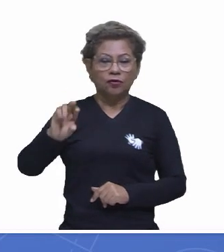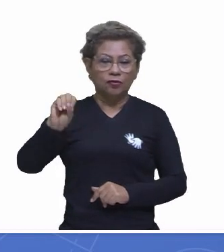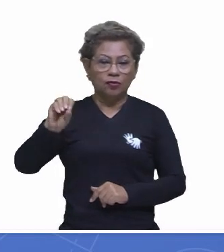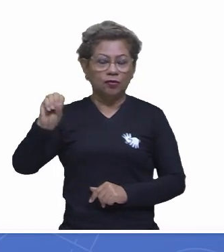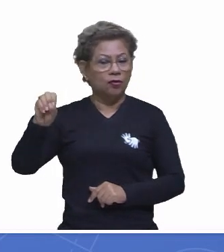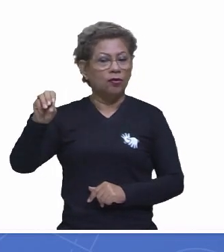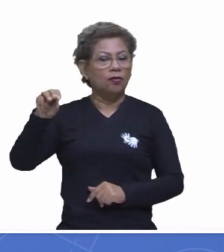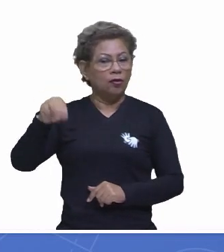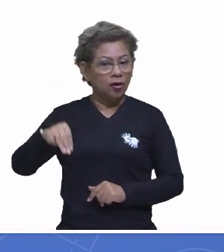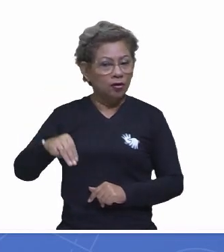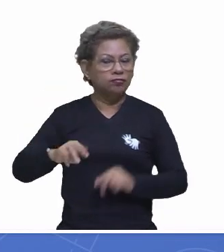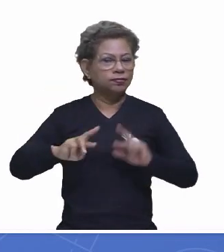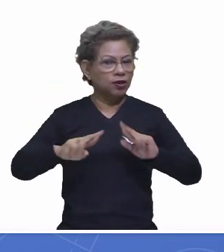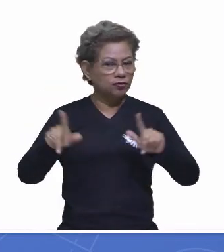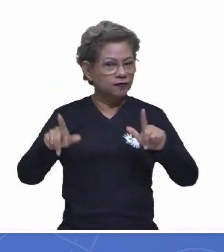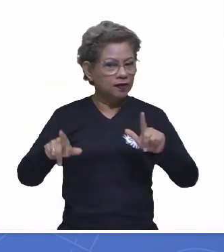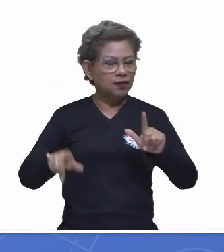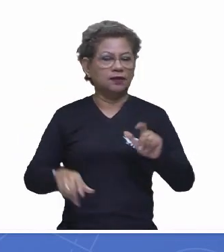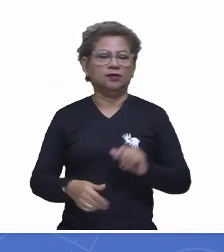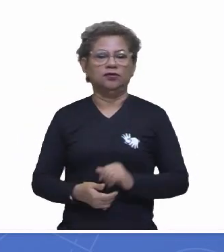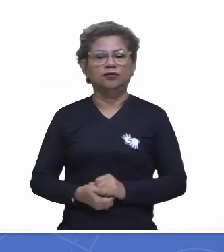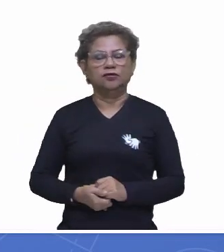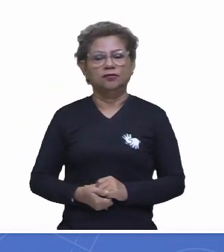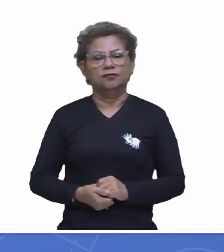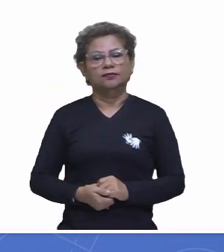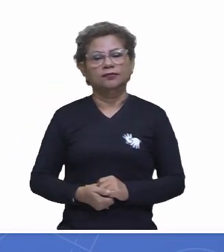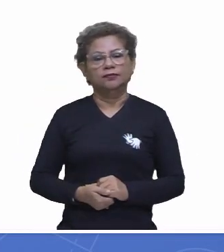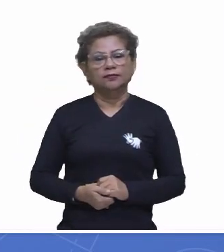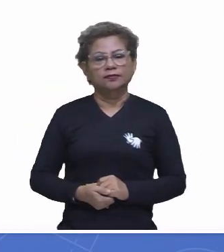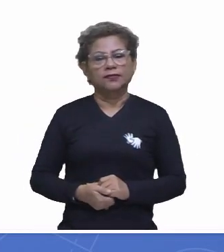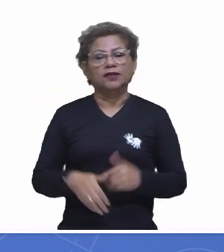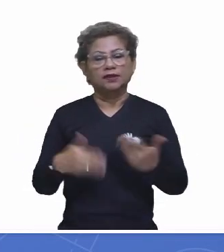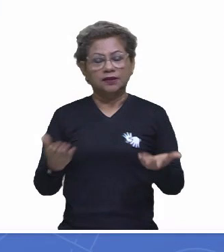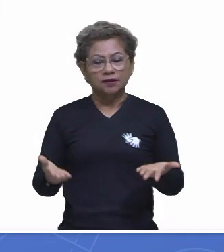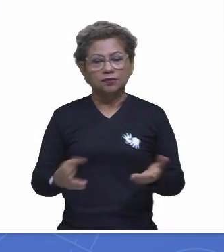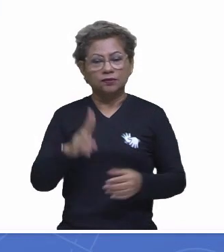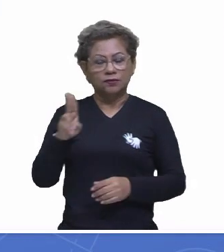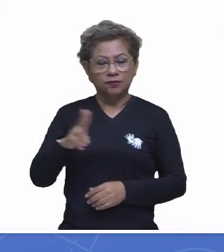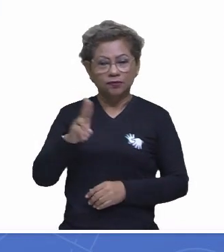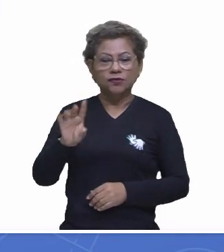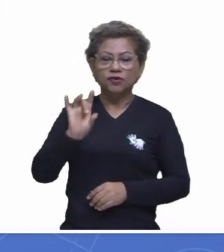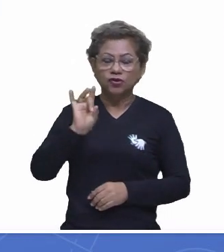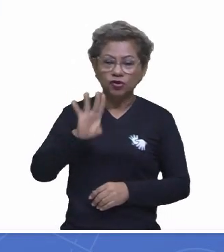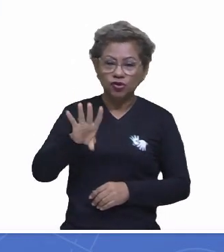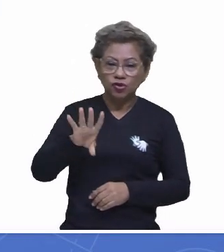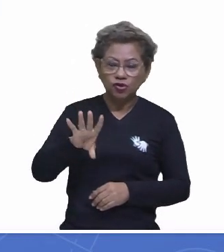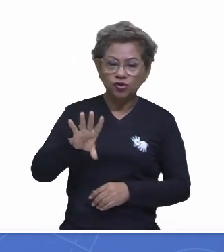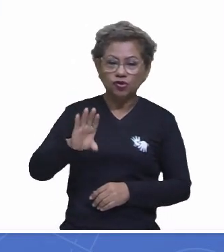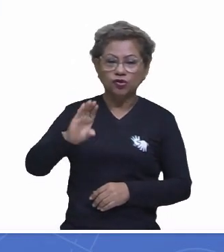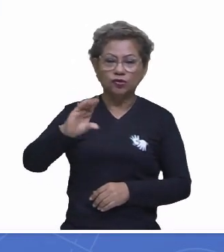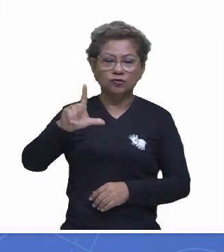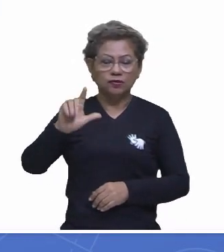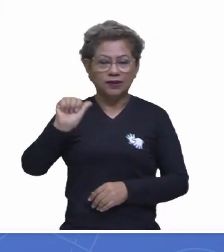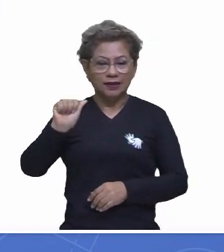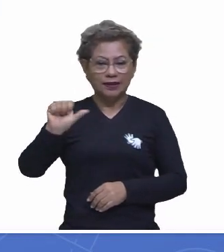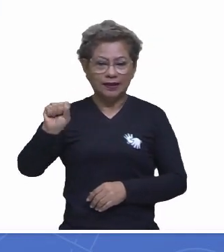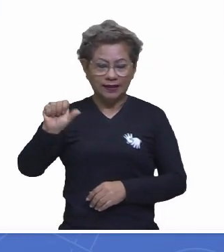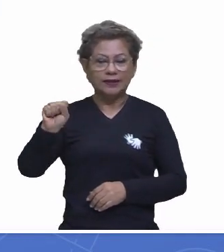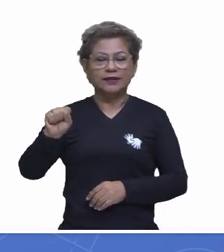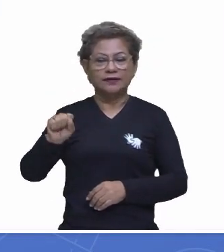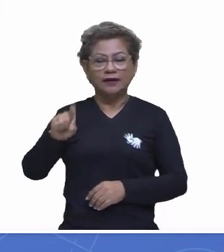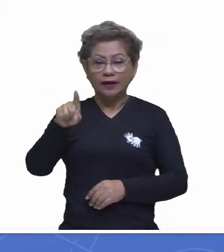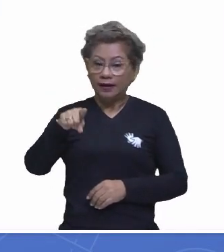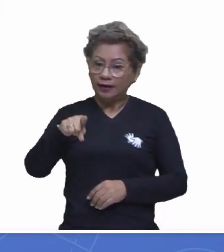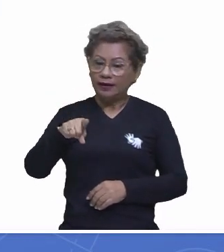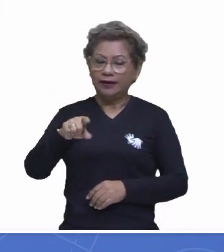há onde a palavrinha class é utilizada como adjetivo. Então, tem que ficar bastante